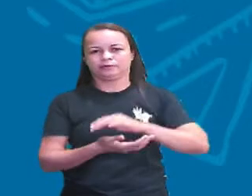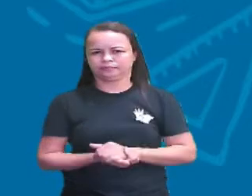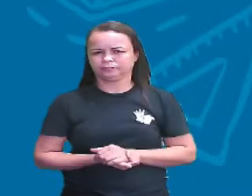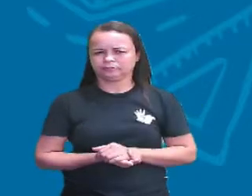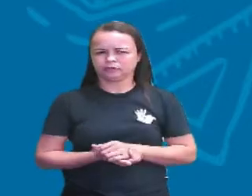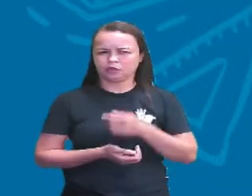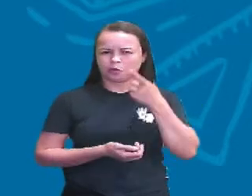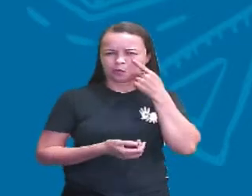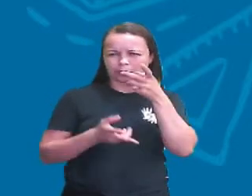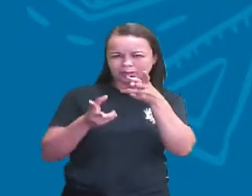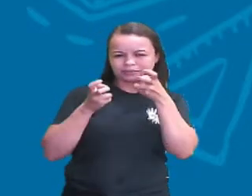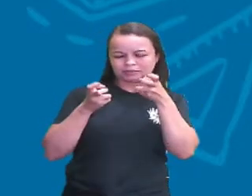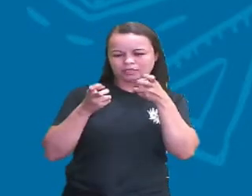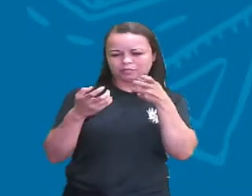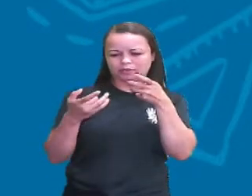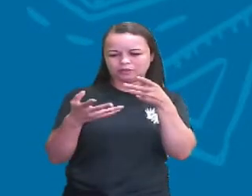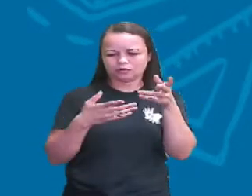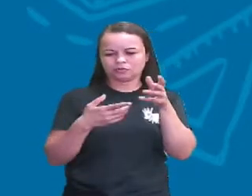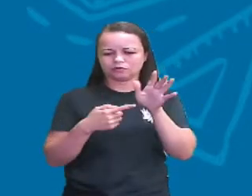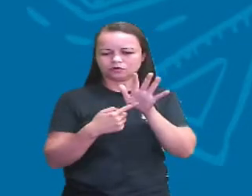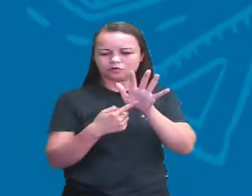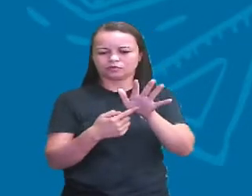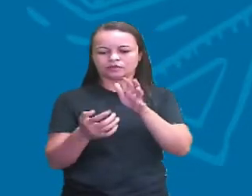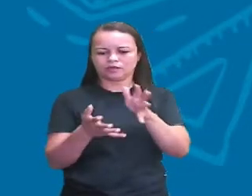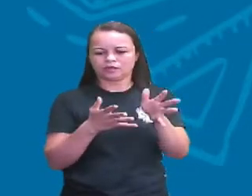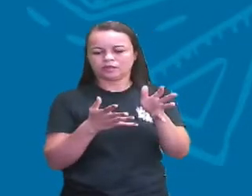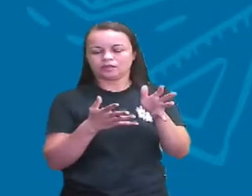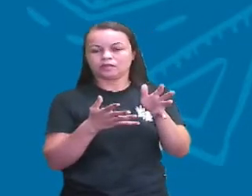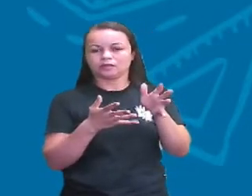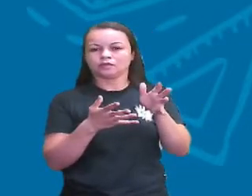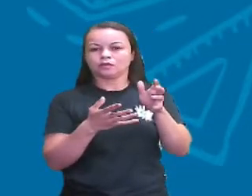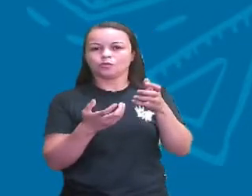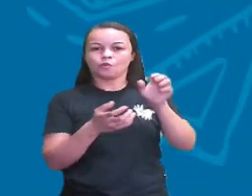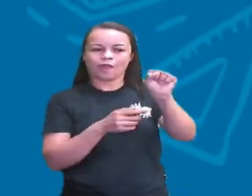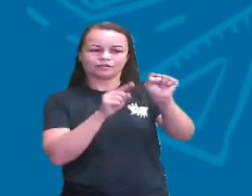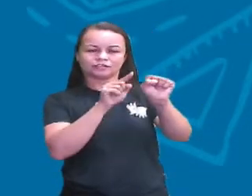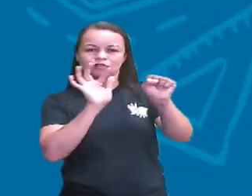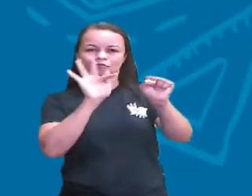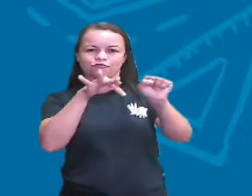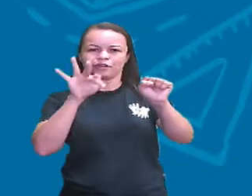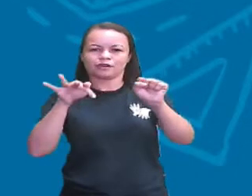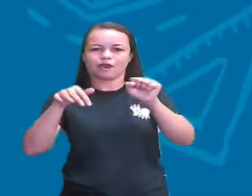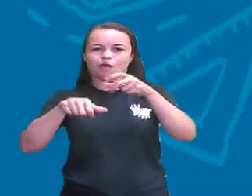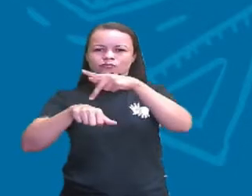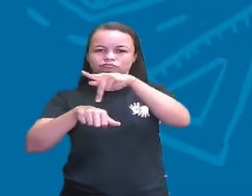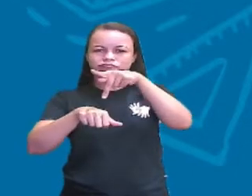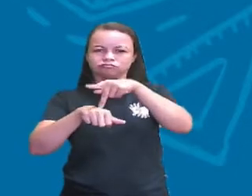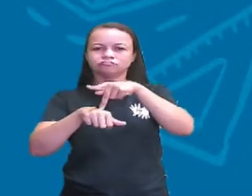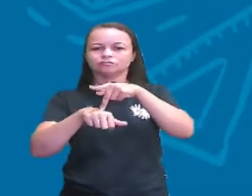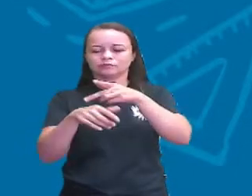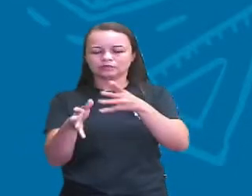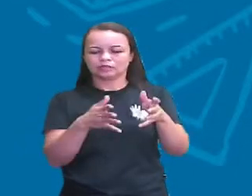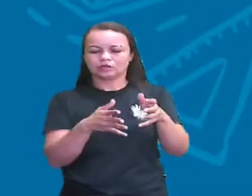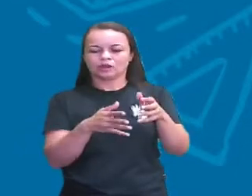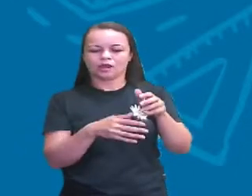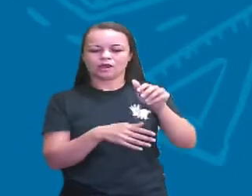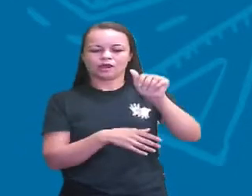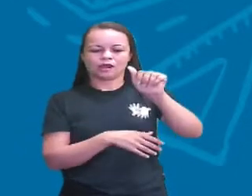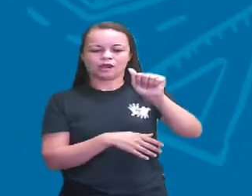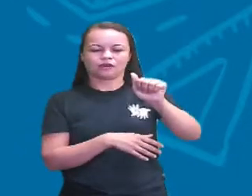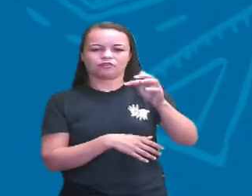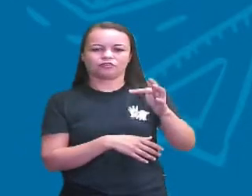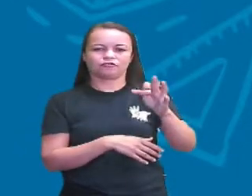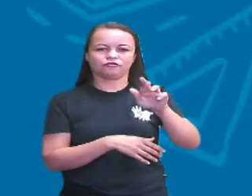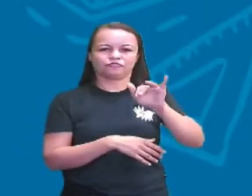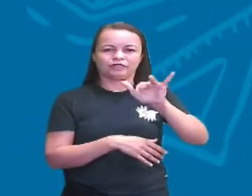cada palavra dessa. Né? Tá no plural. Áfricas, Ásias, Américas. Por quê? Porque